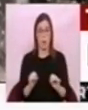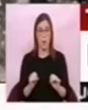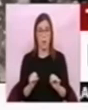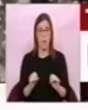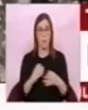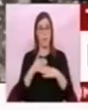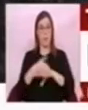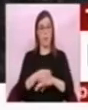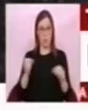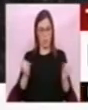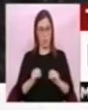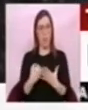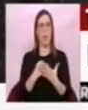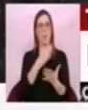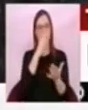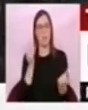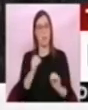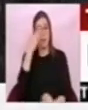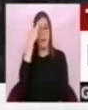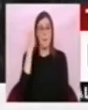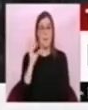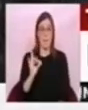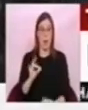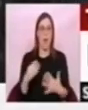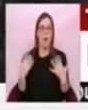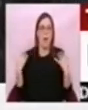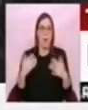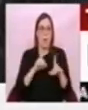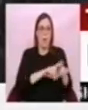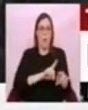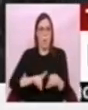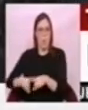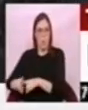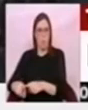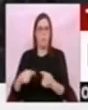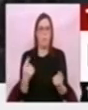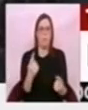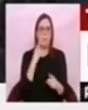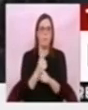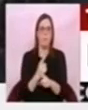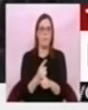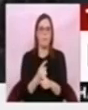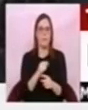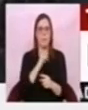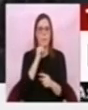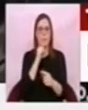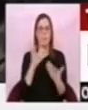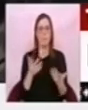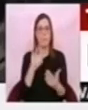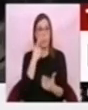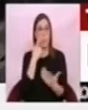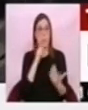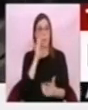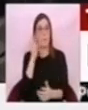de intervenção e apoio, as marcas são muito variadas, desde aquelas que mais comumente são